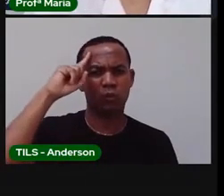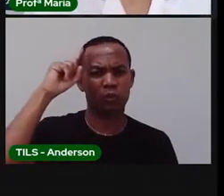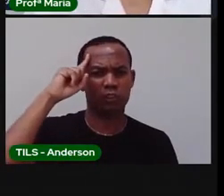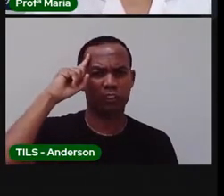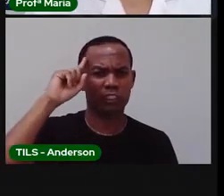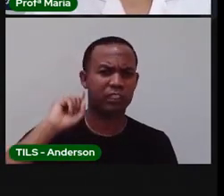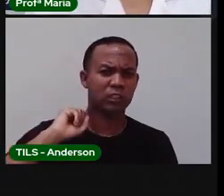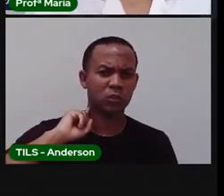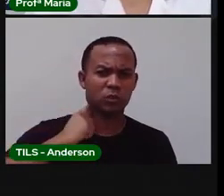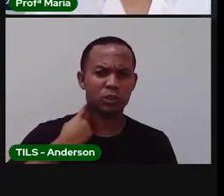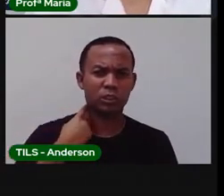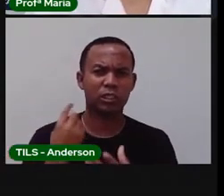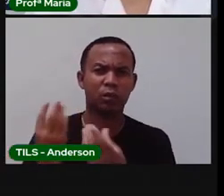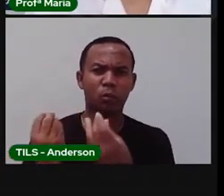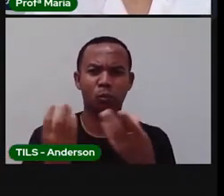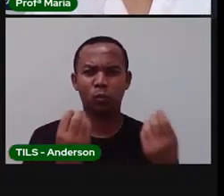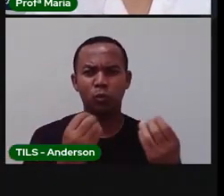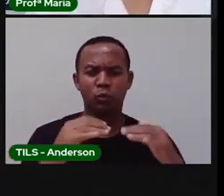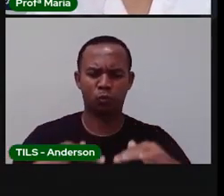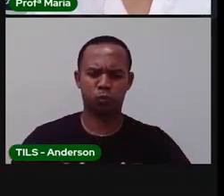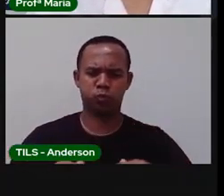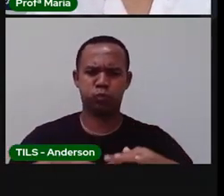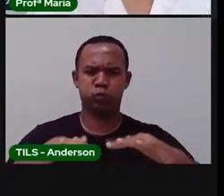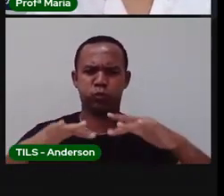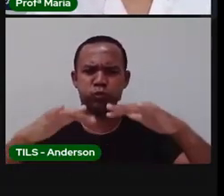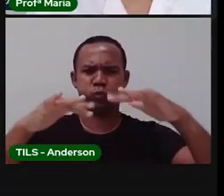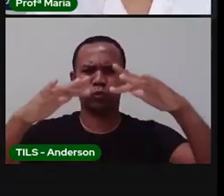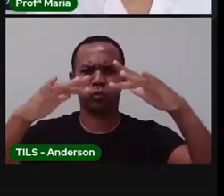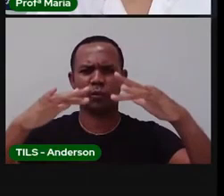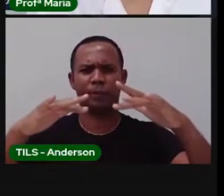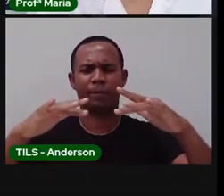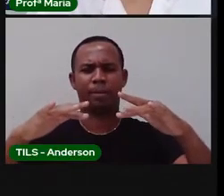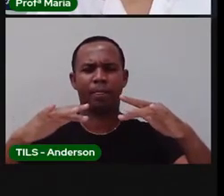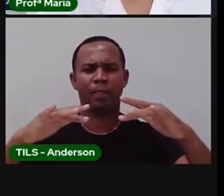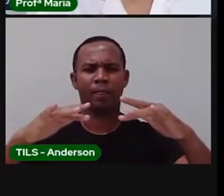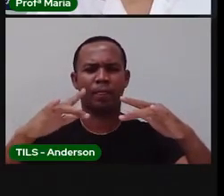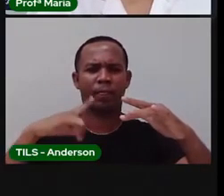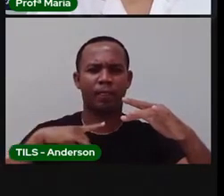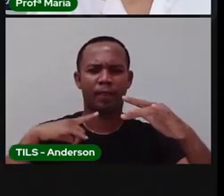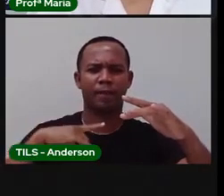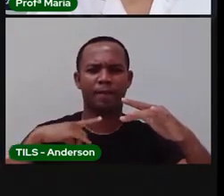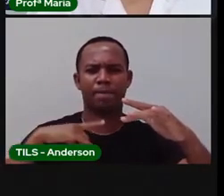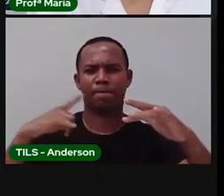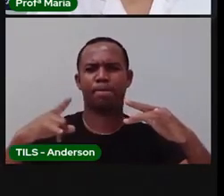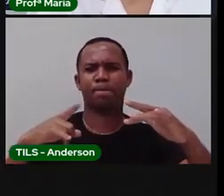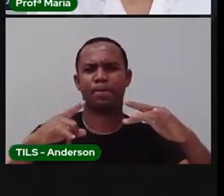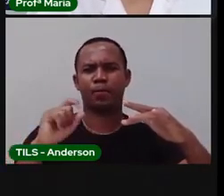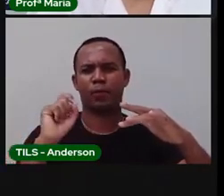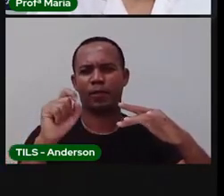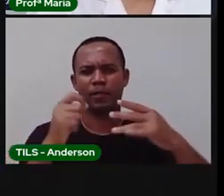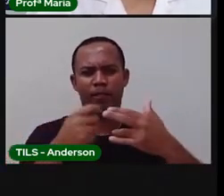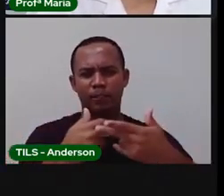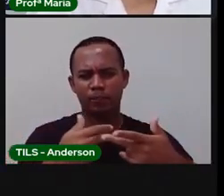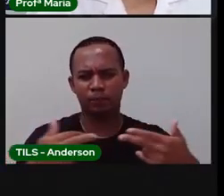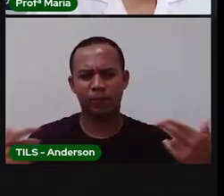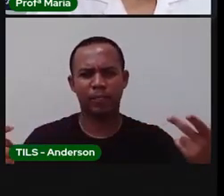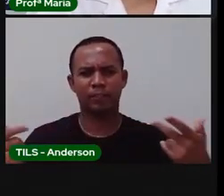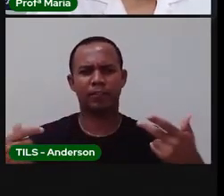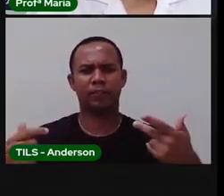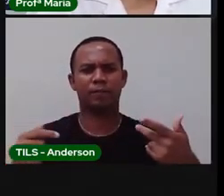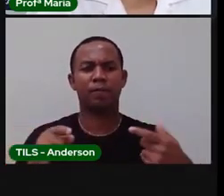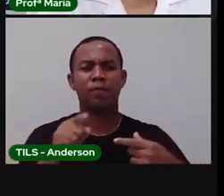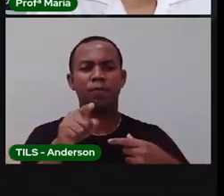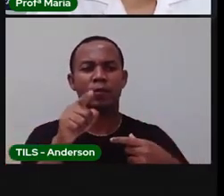de milhões de toneladas. Alguém, a PROC, que adora fazer desafios com vocês. Alguém que